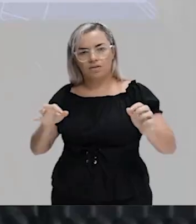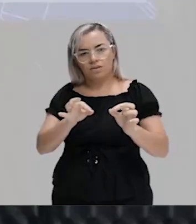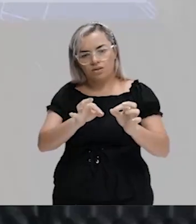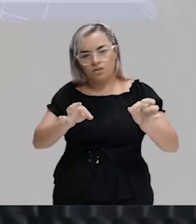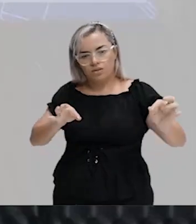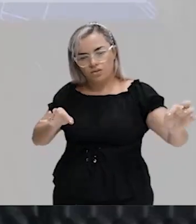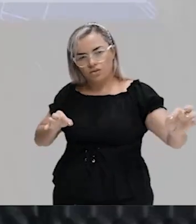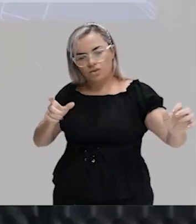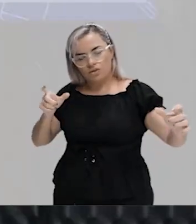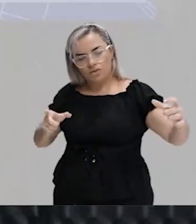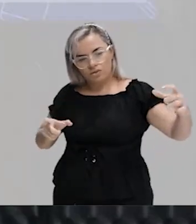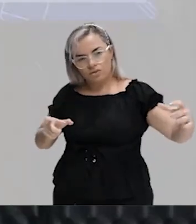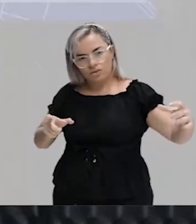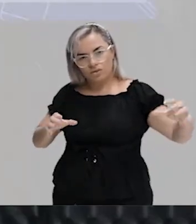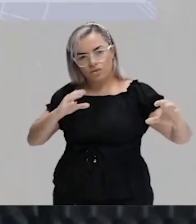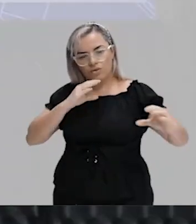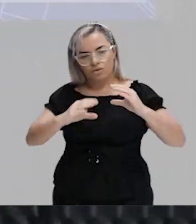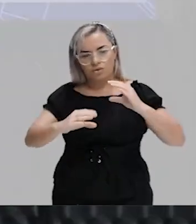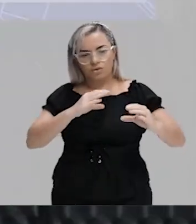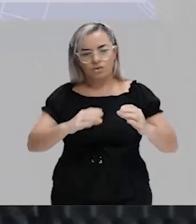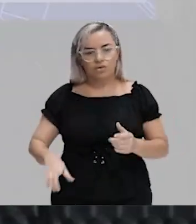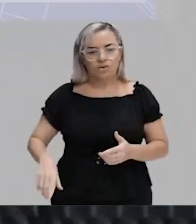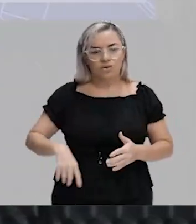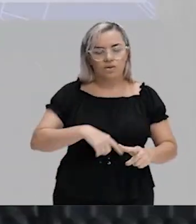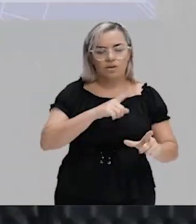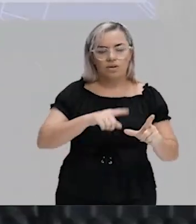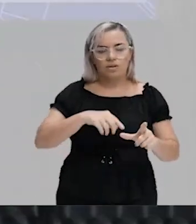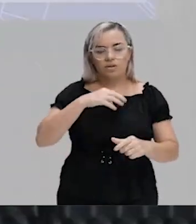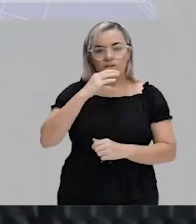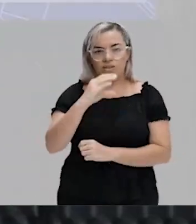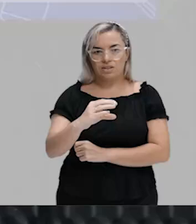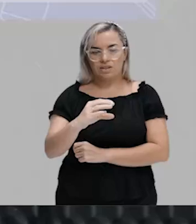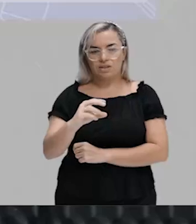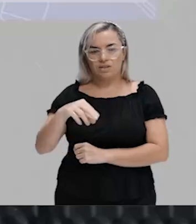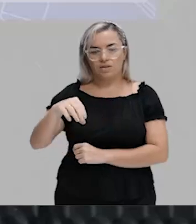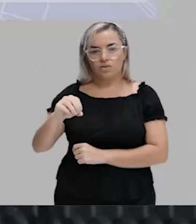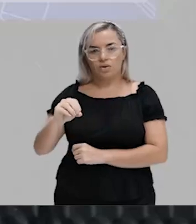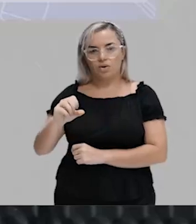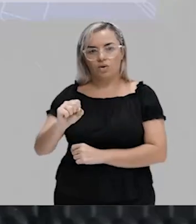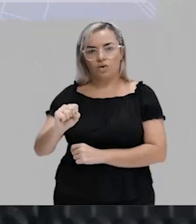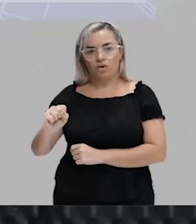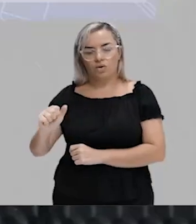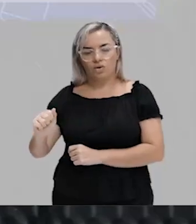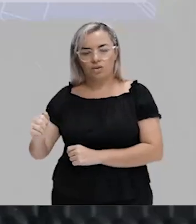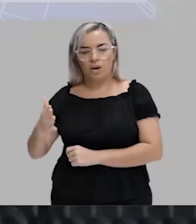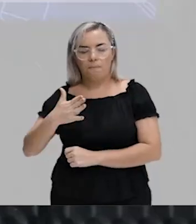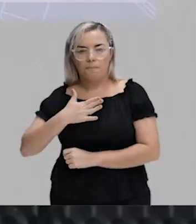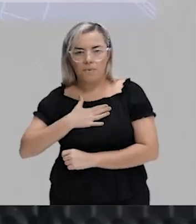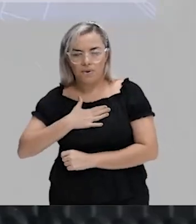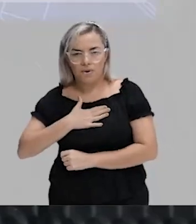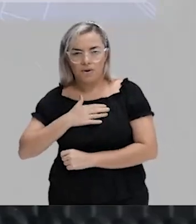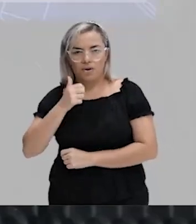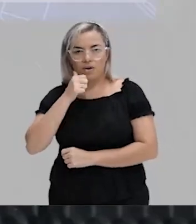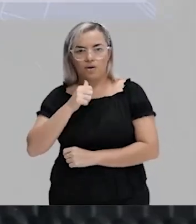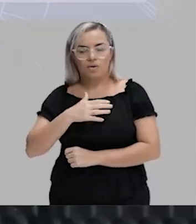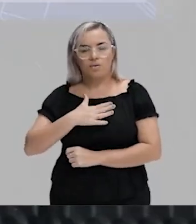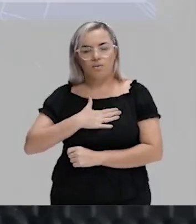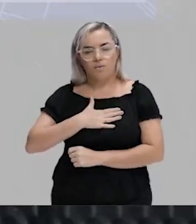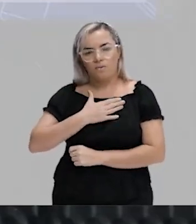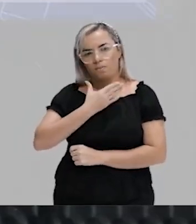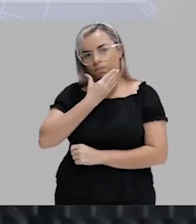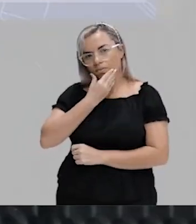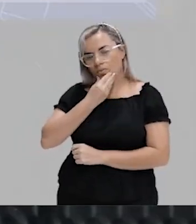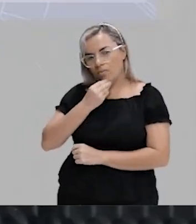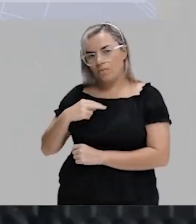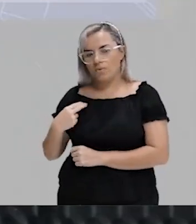né? Nossa, pronome possessivo, né, dá uma ideia de posse, meu, minha, teu,